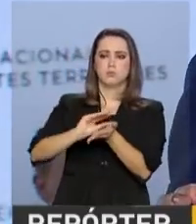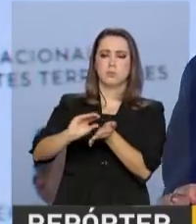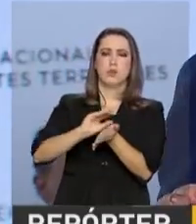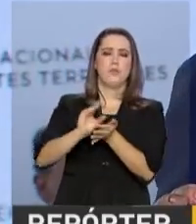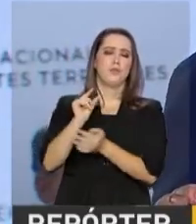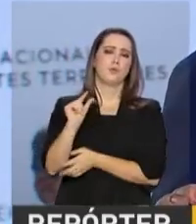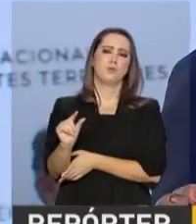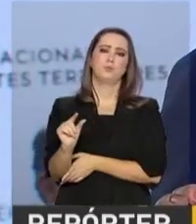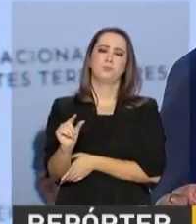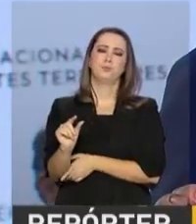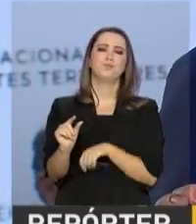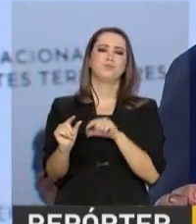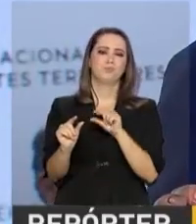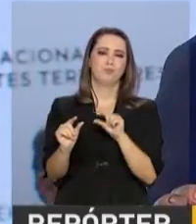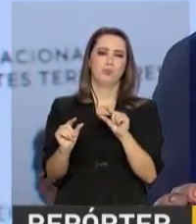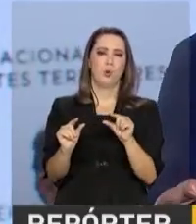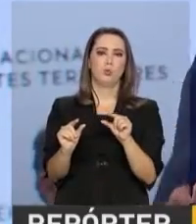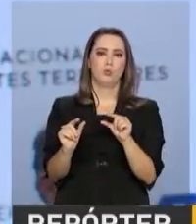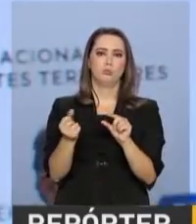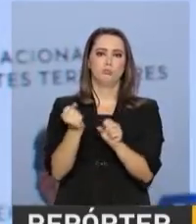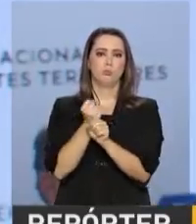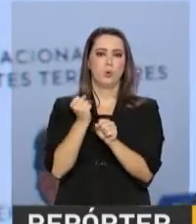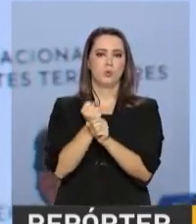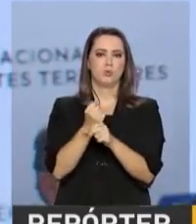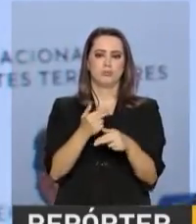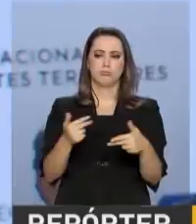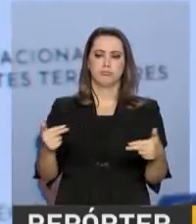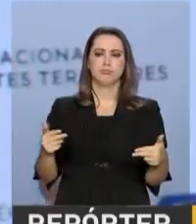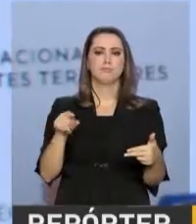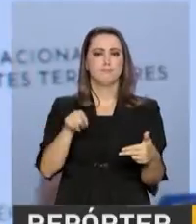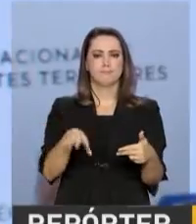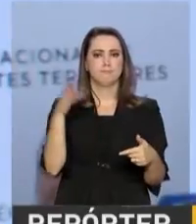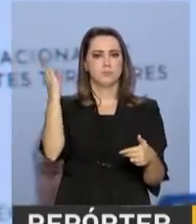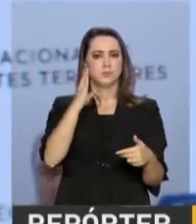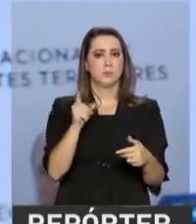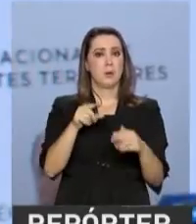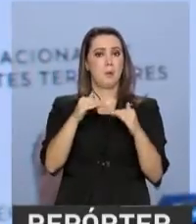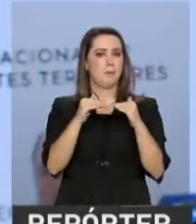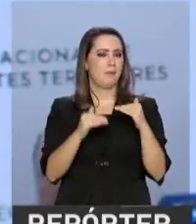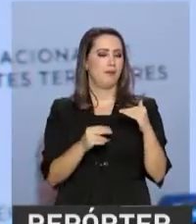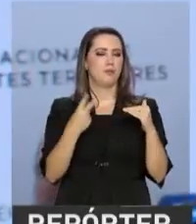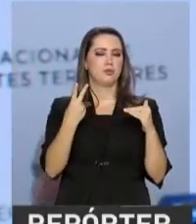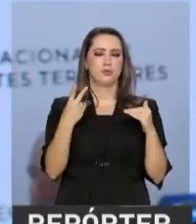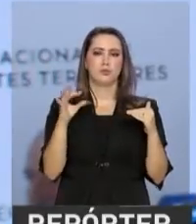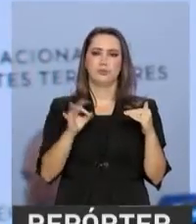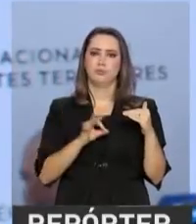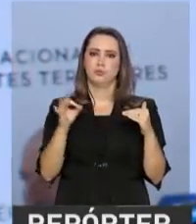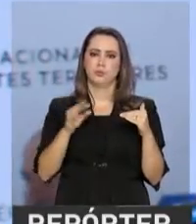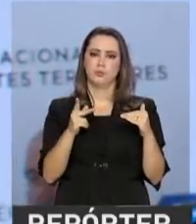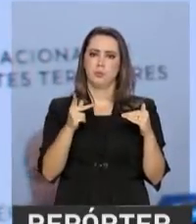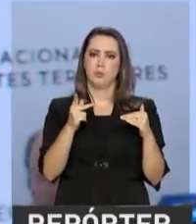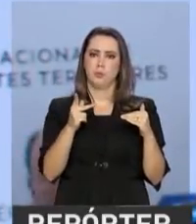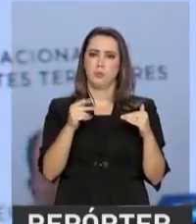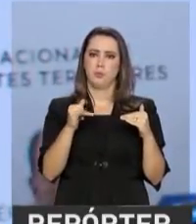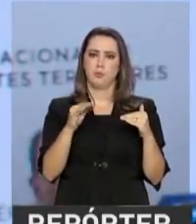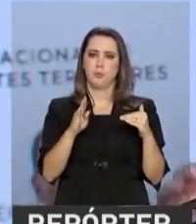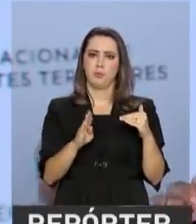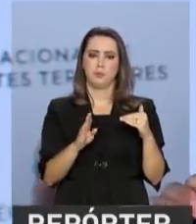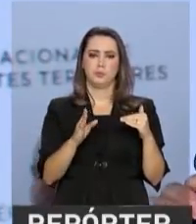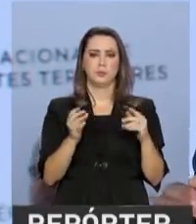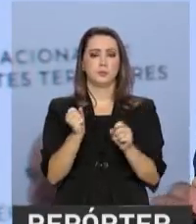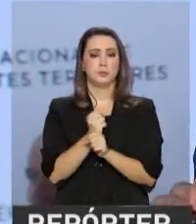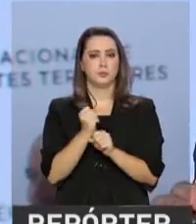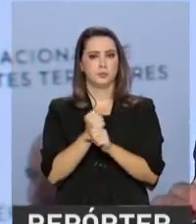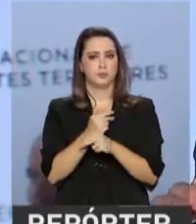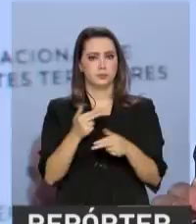em infraestrutura nós investimos moreira menos de 2% é do nosso pib é isso a